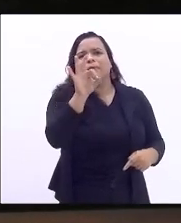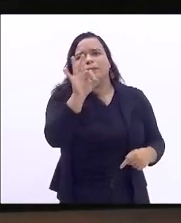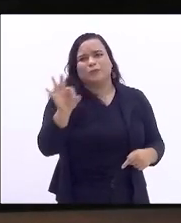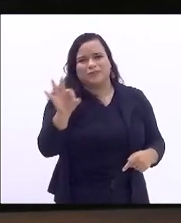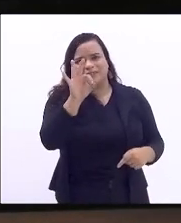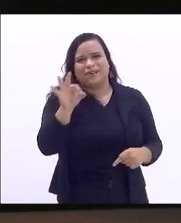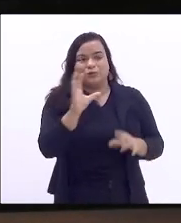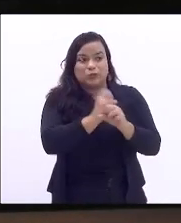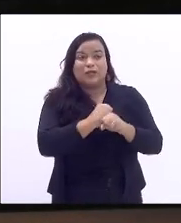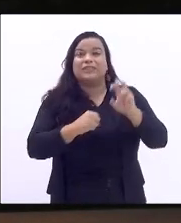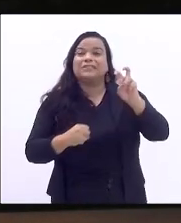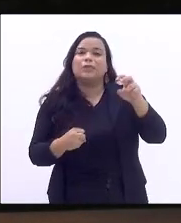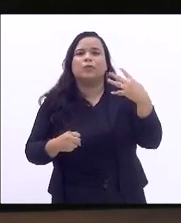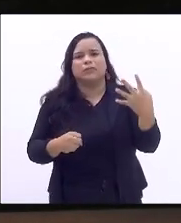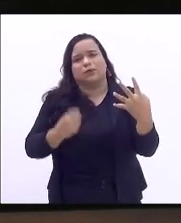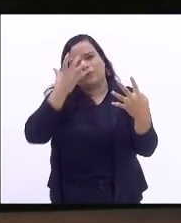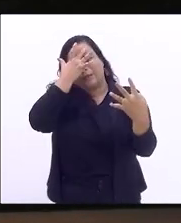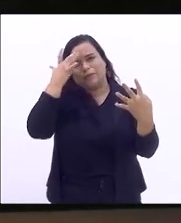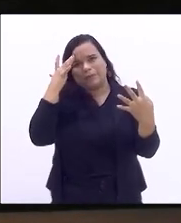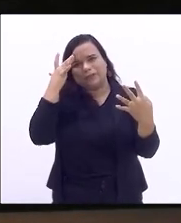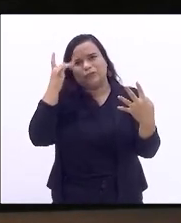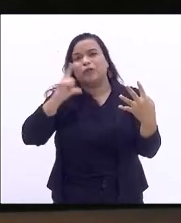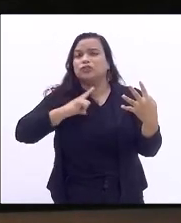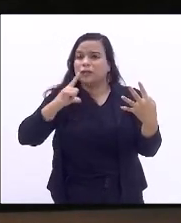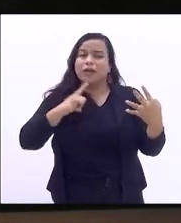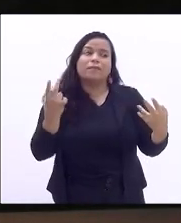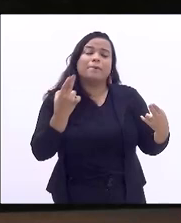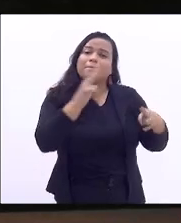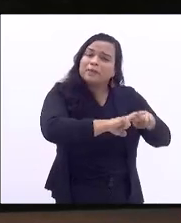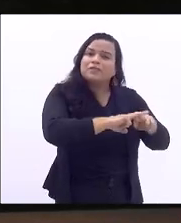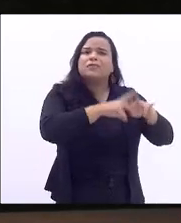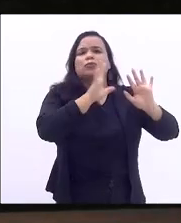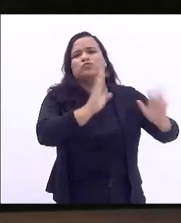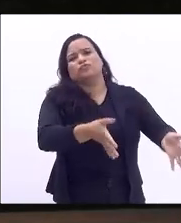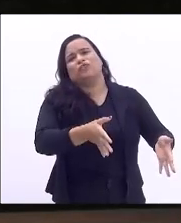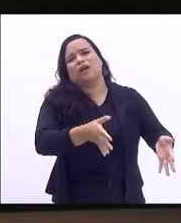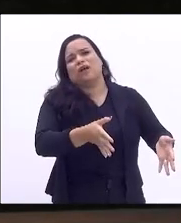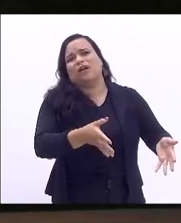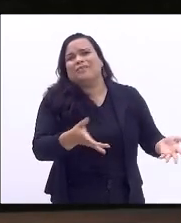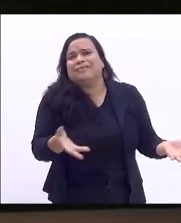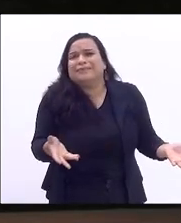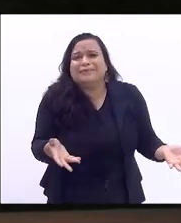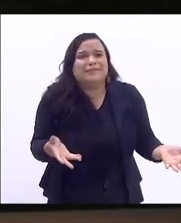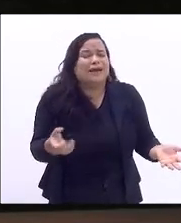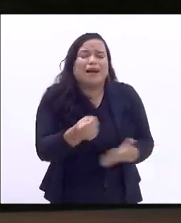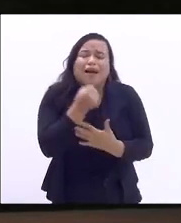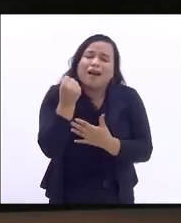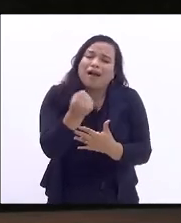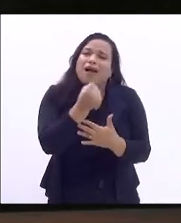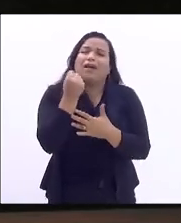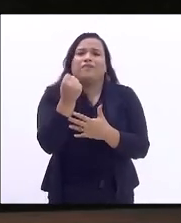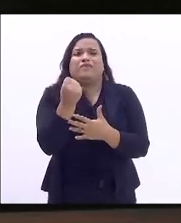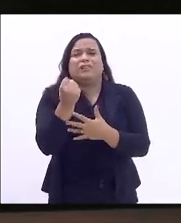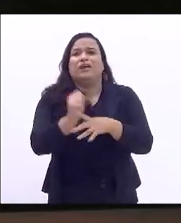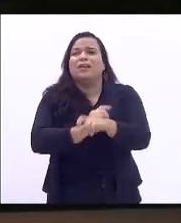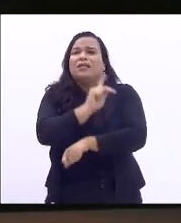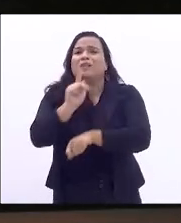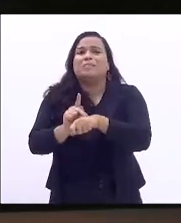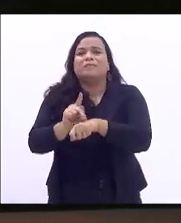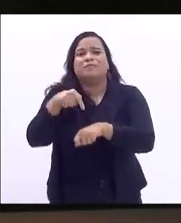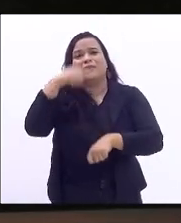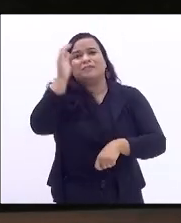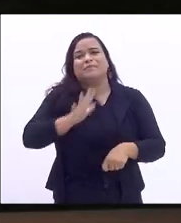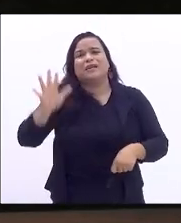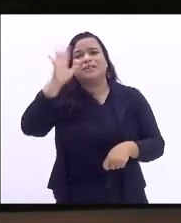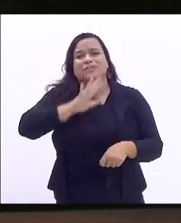54 pessoas haviam tido a prisão preventiva decretada isso é grave demais no país que daqui a pouco